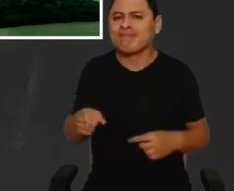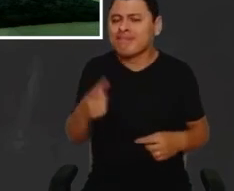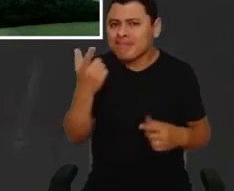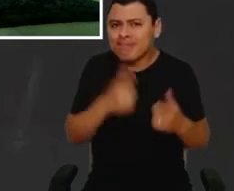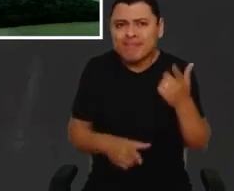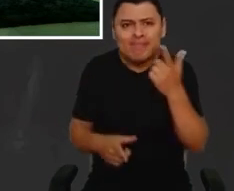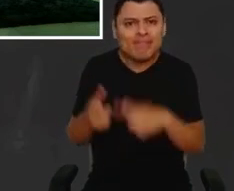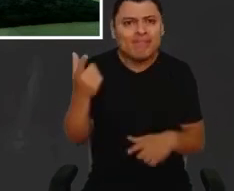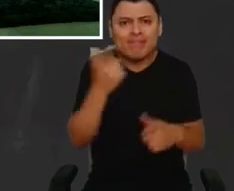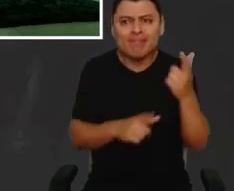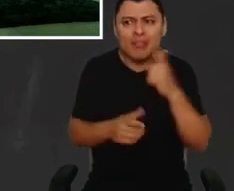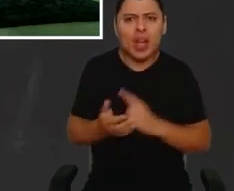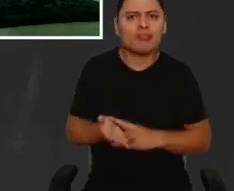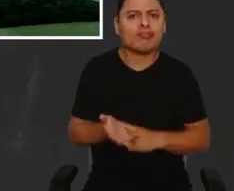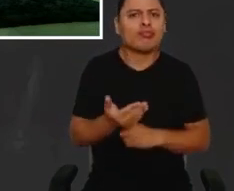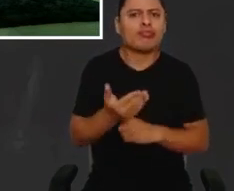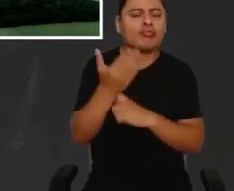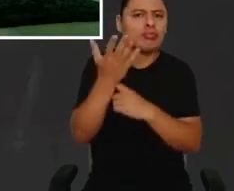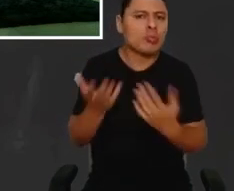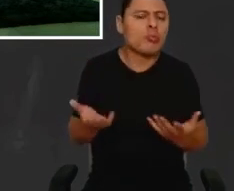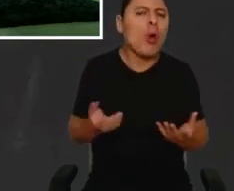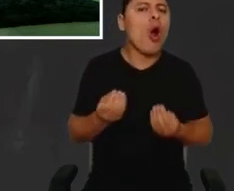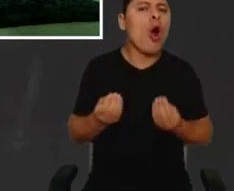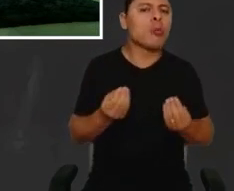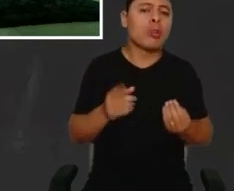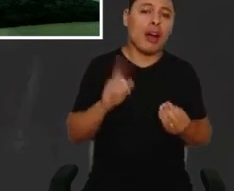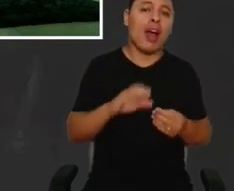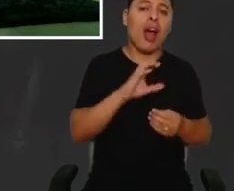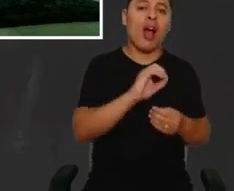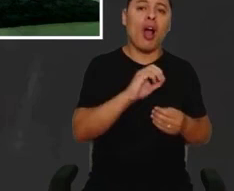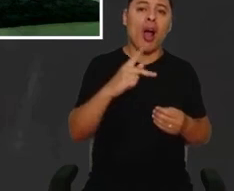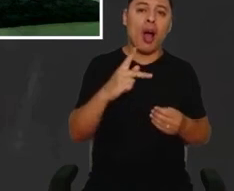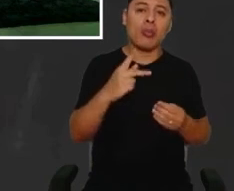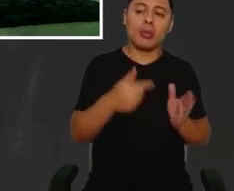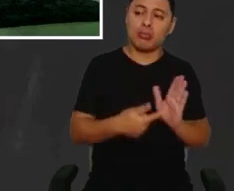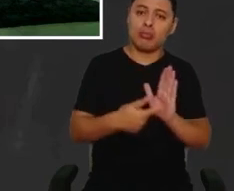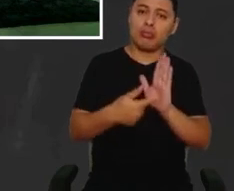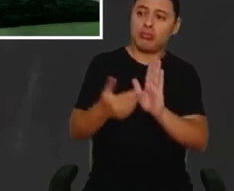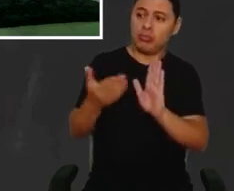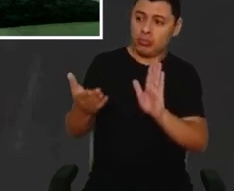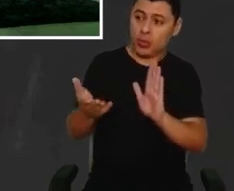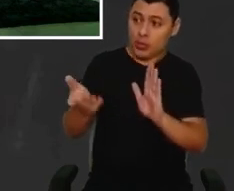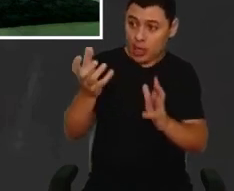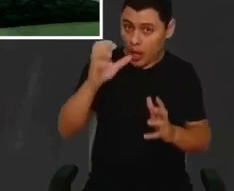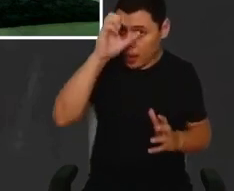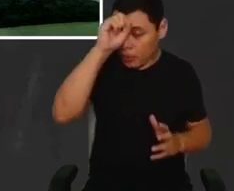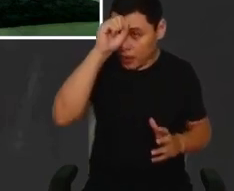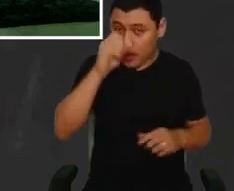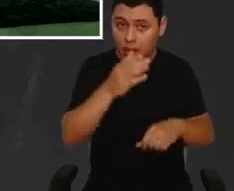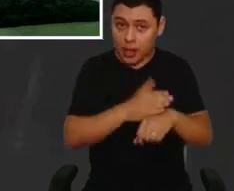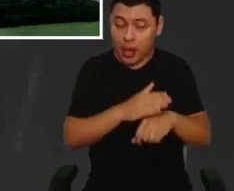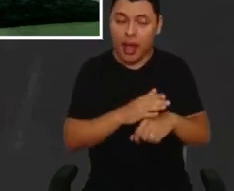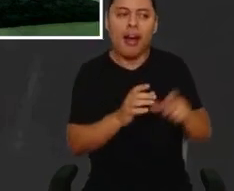uma familiaridade que existe, que a cooperativa coloca à disposição, treinamento dos seus agrônomos. Os nossos